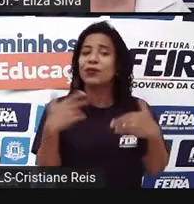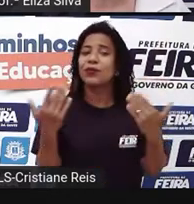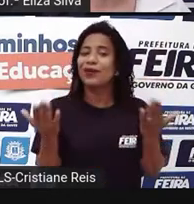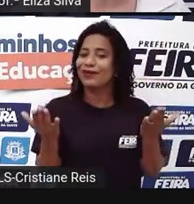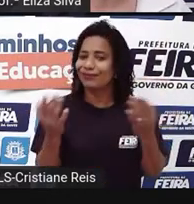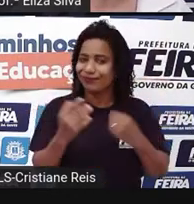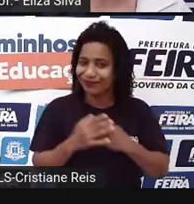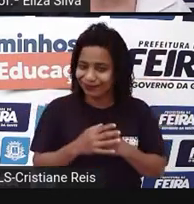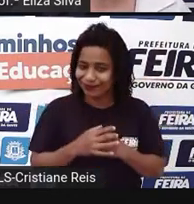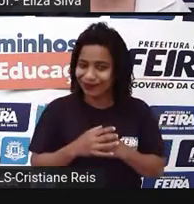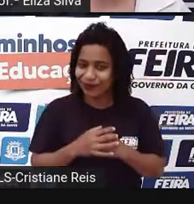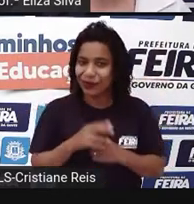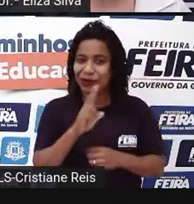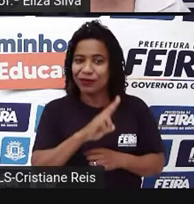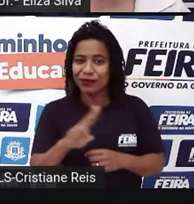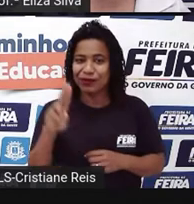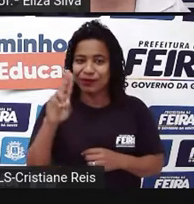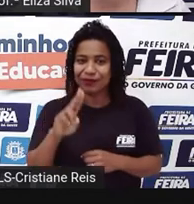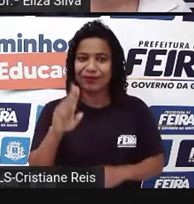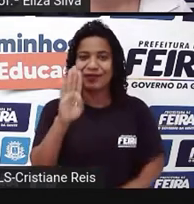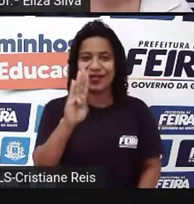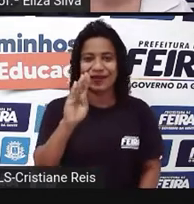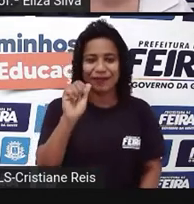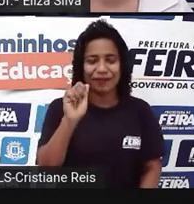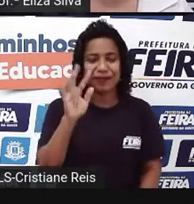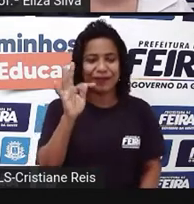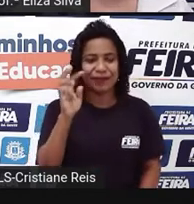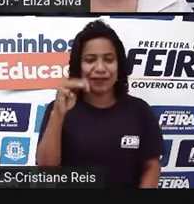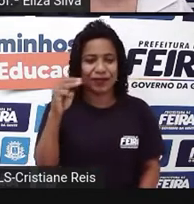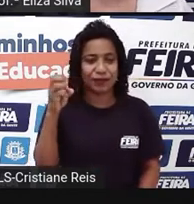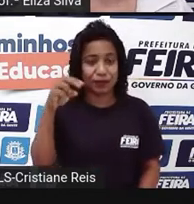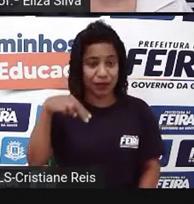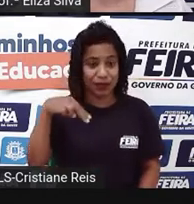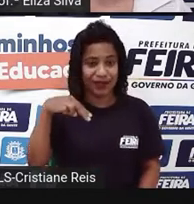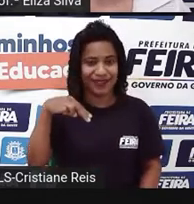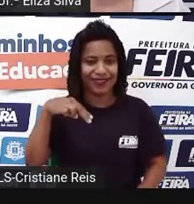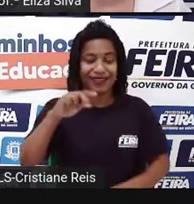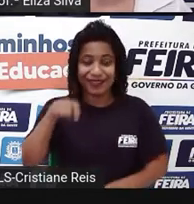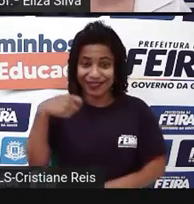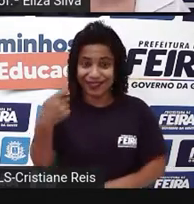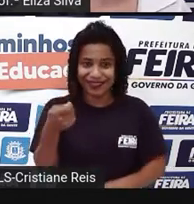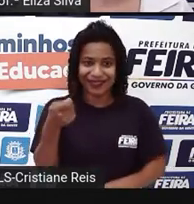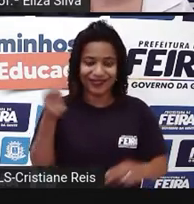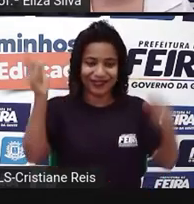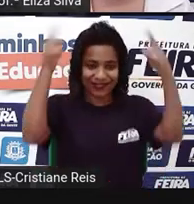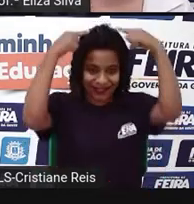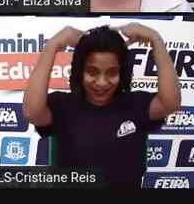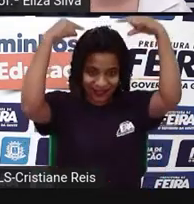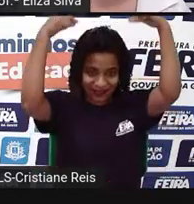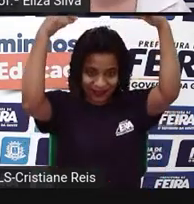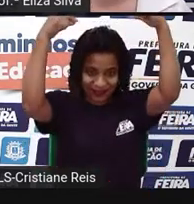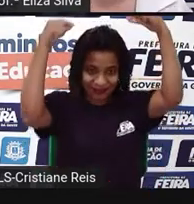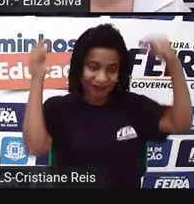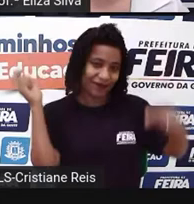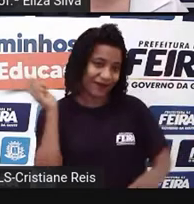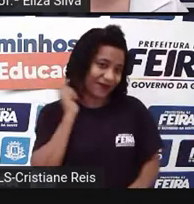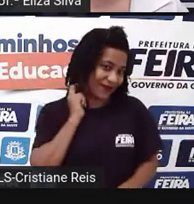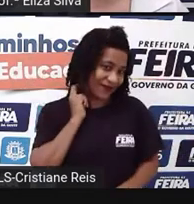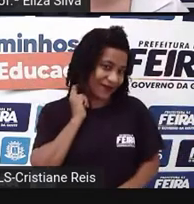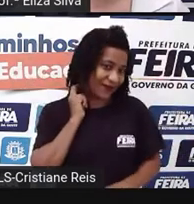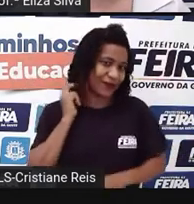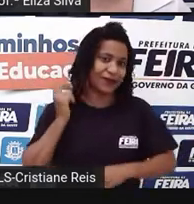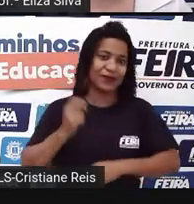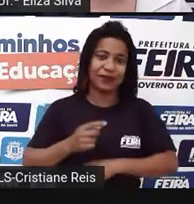deste personagem chamado Batman. Where is Batman from? Então, de onde Batman é? Olha a